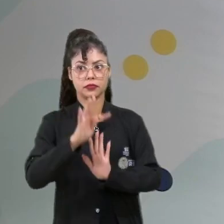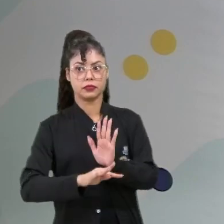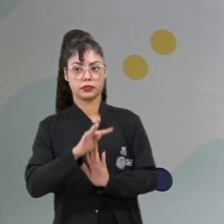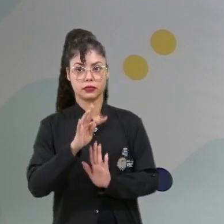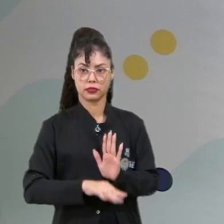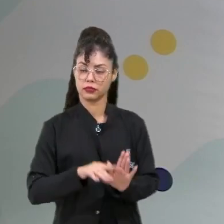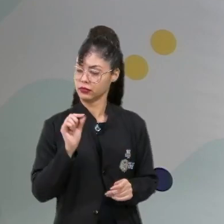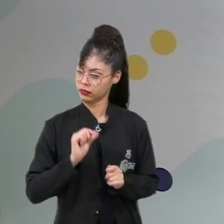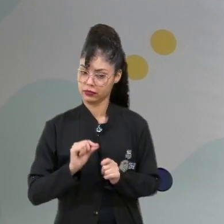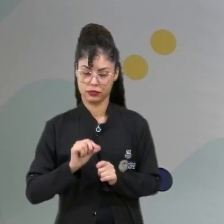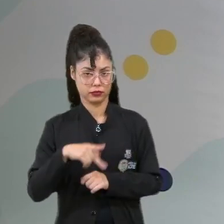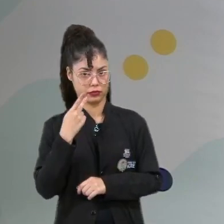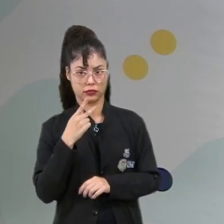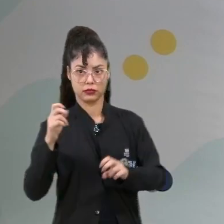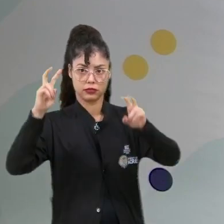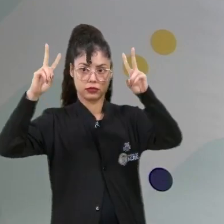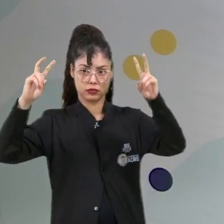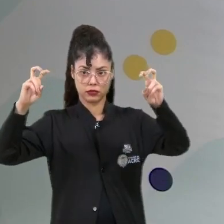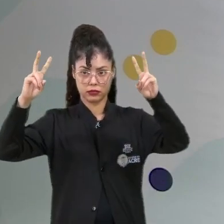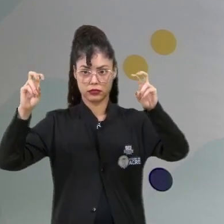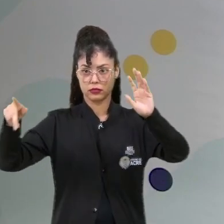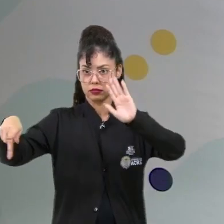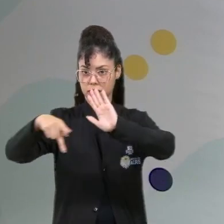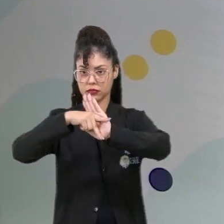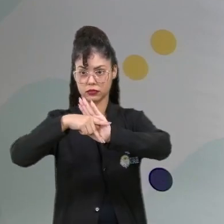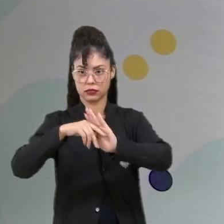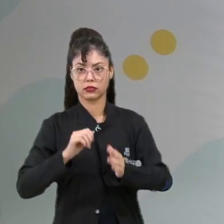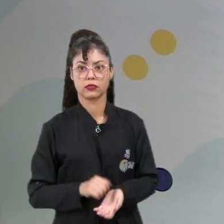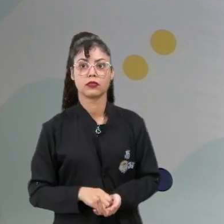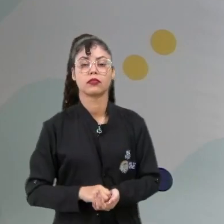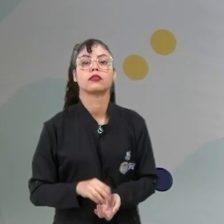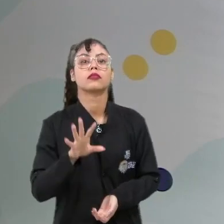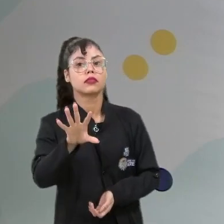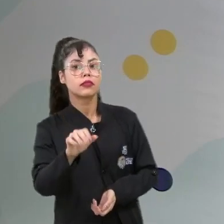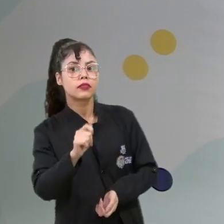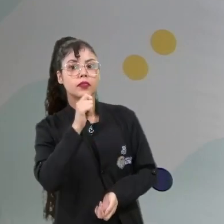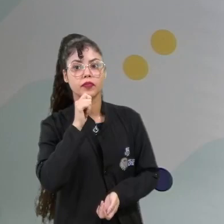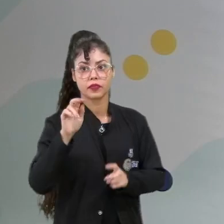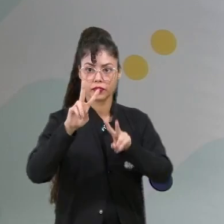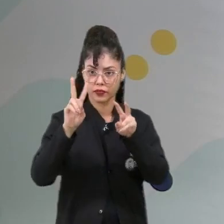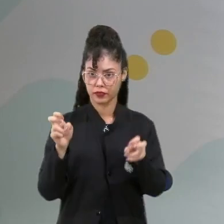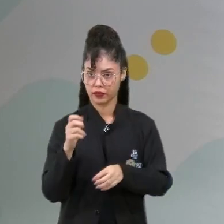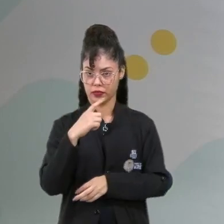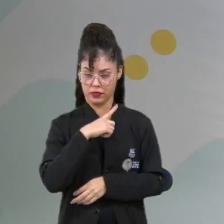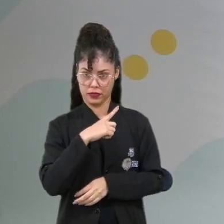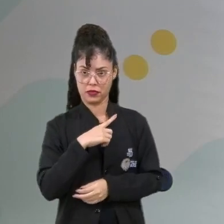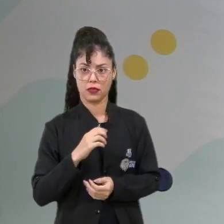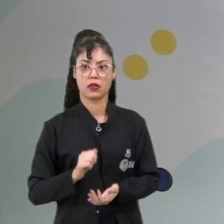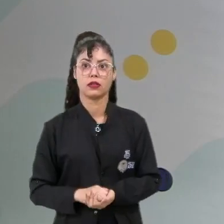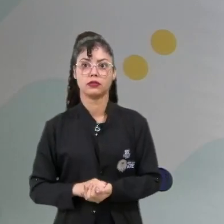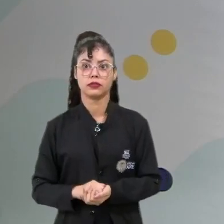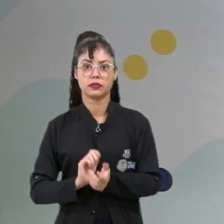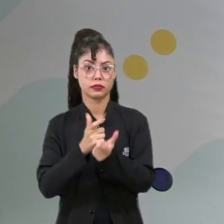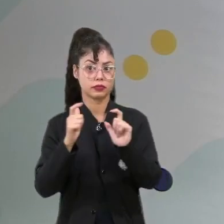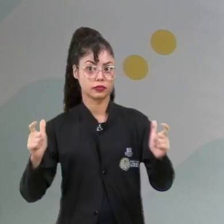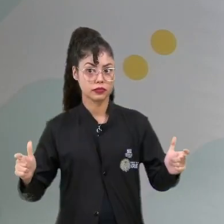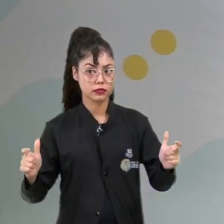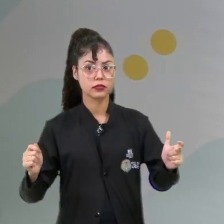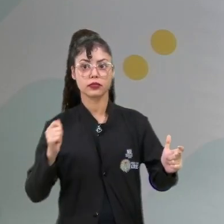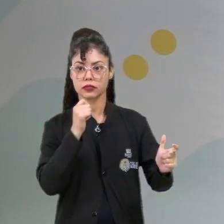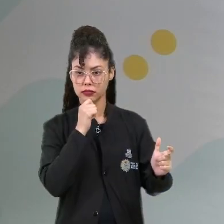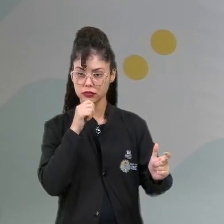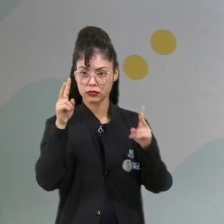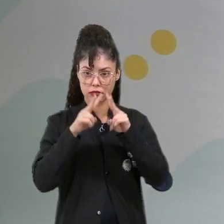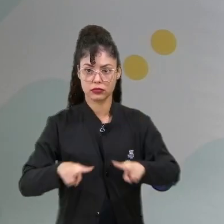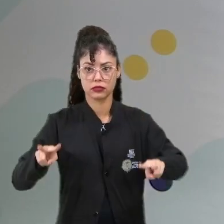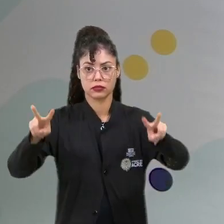ele não fala sobre o tema específico, ele pega o assunto, ou seja, aquela forma ampla.